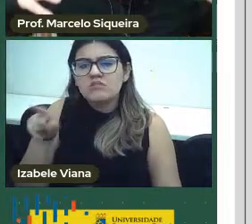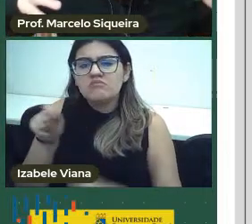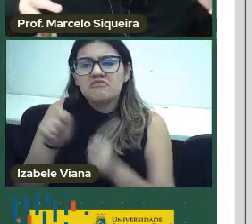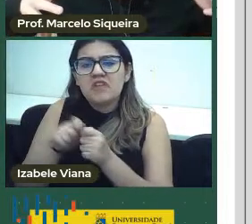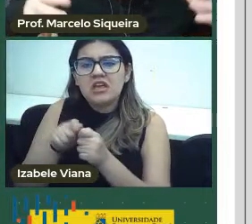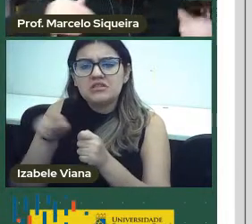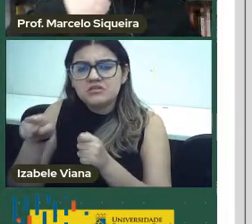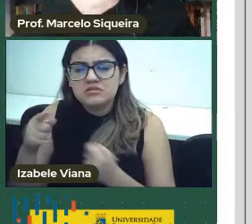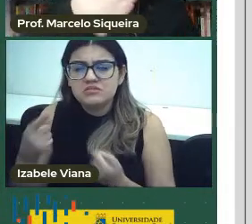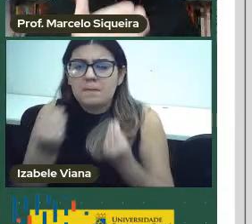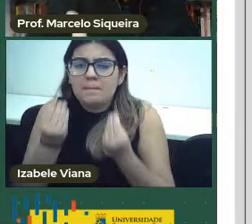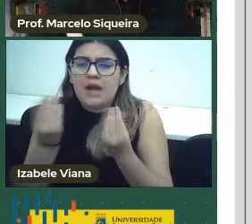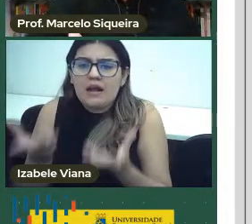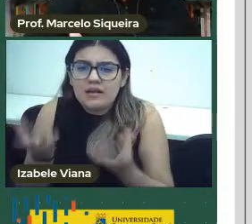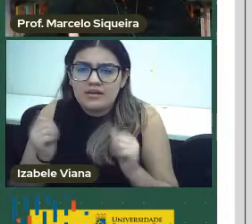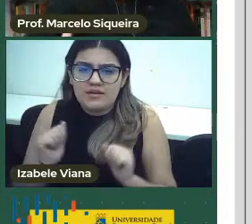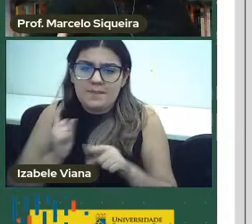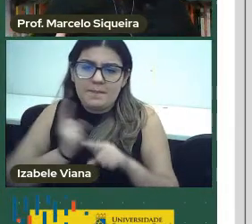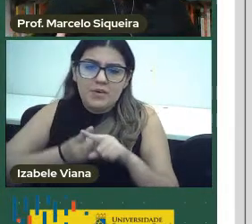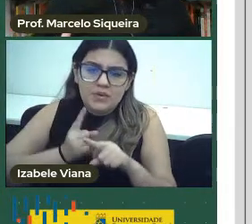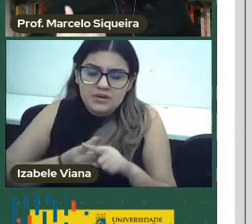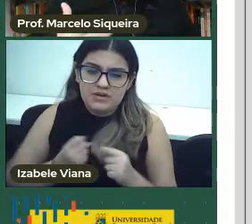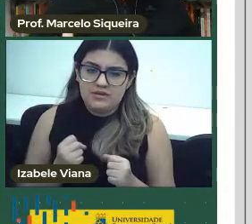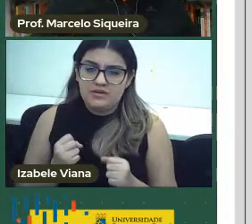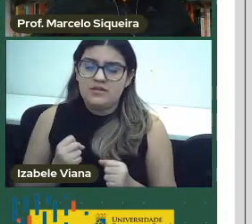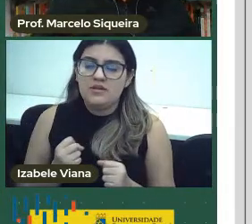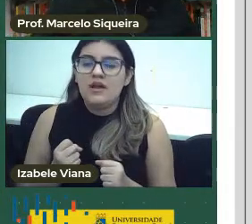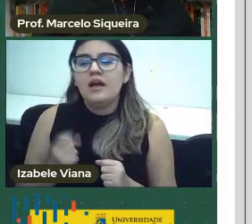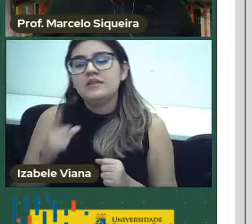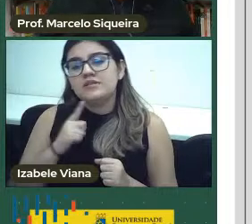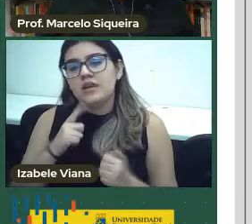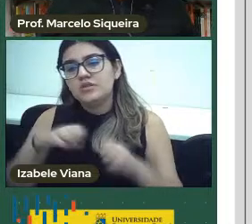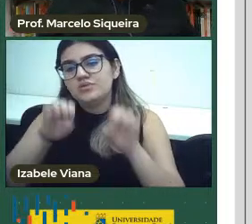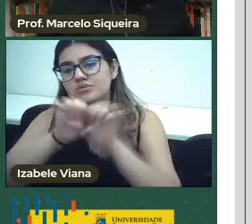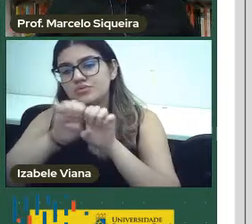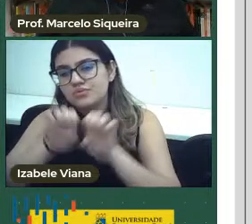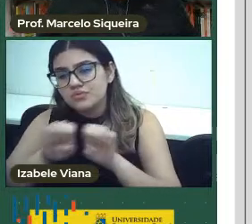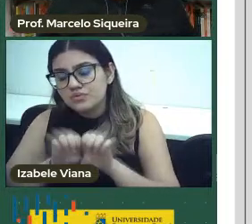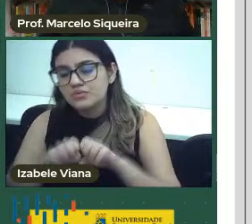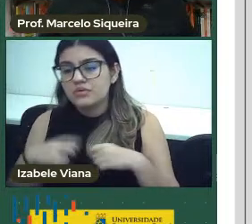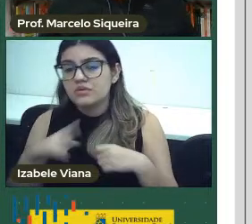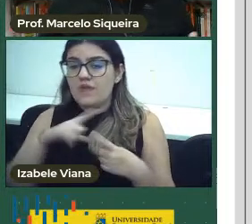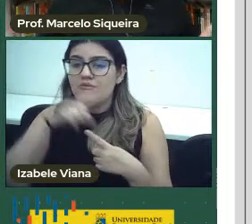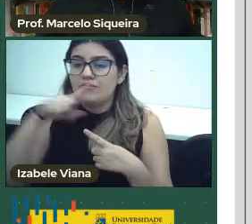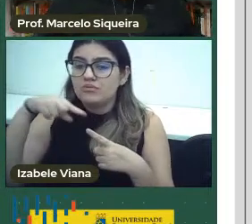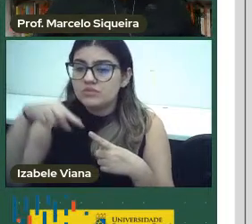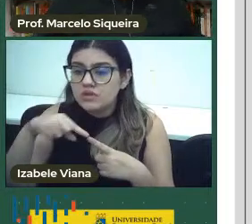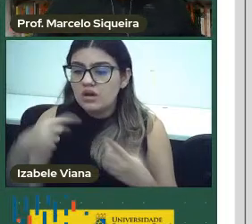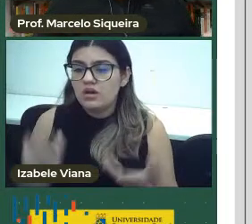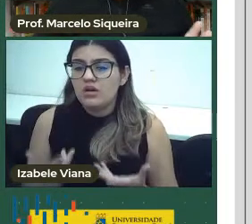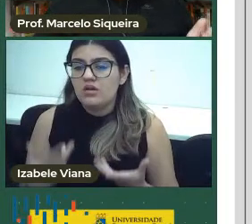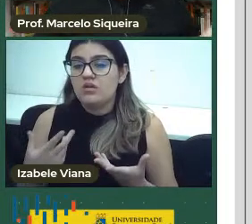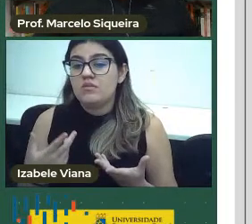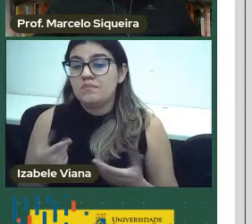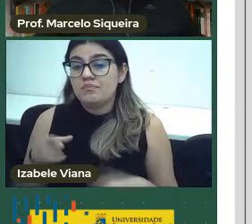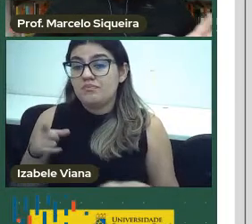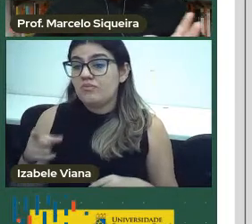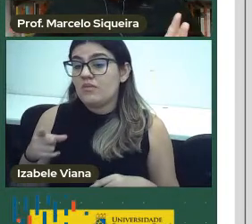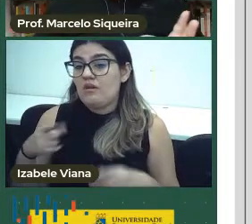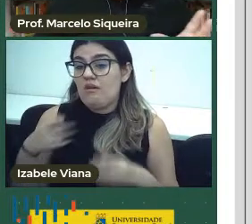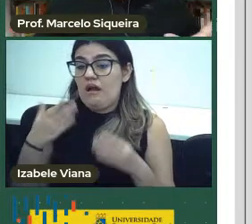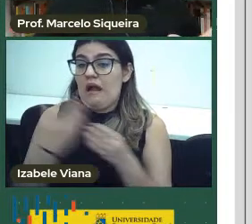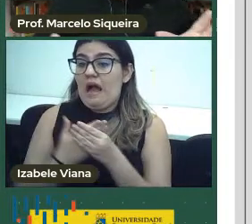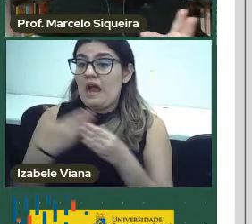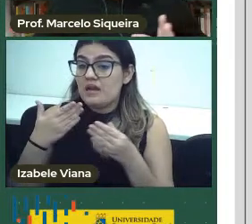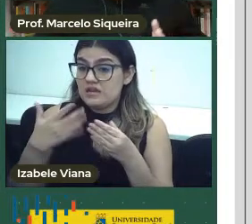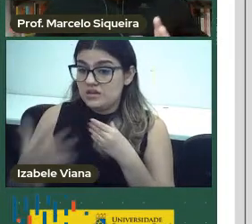foi produzido? E aí que eu falo das estruturas, das funções. Né? Um arquivo sempre é